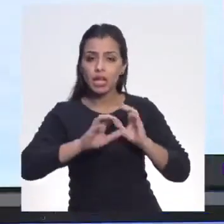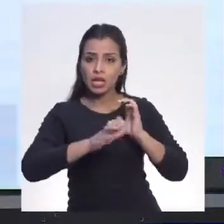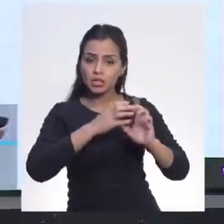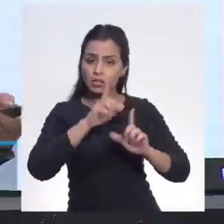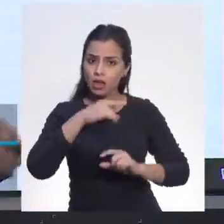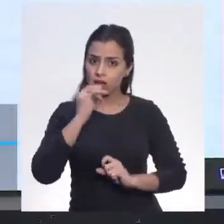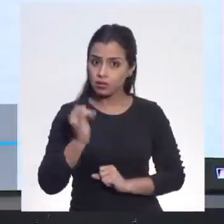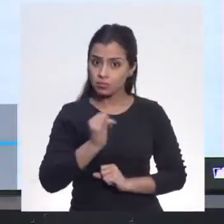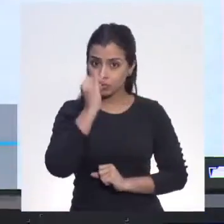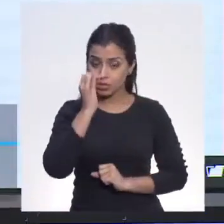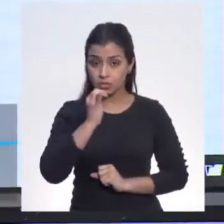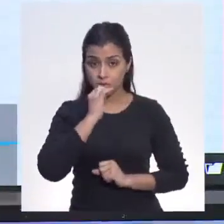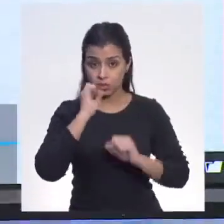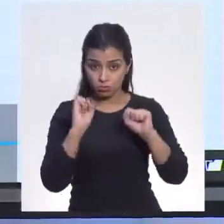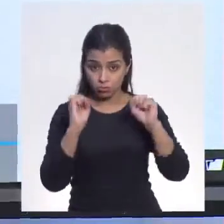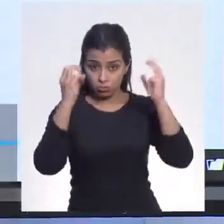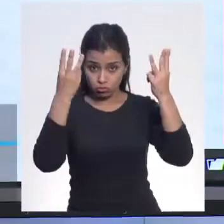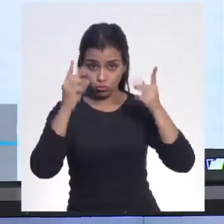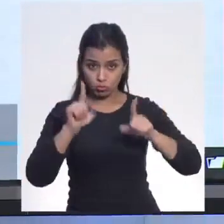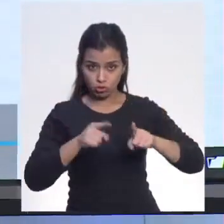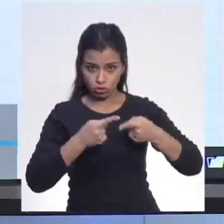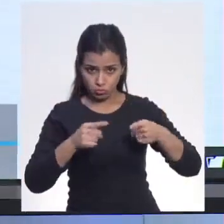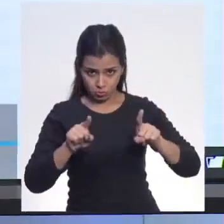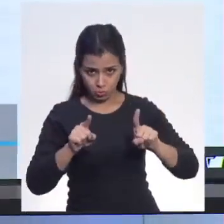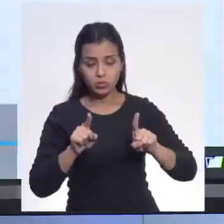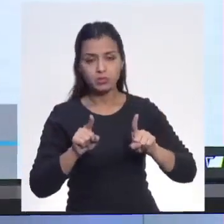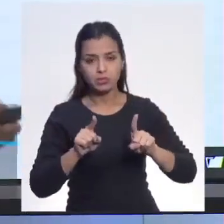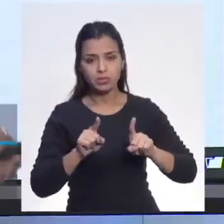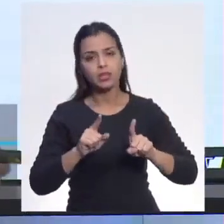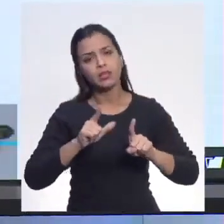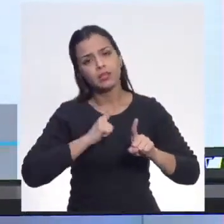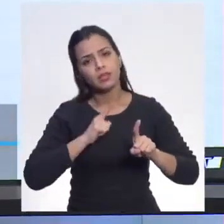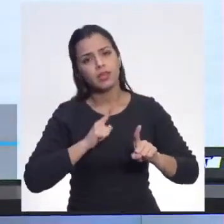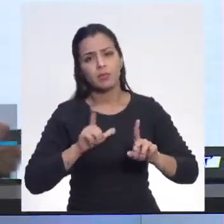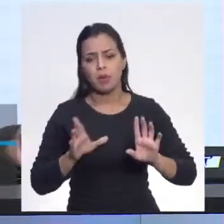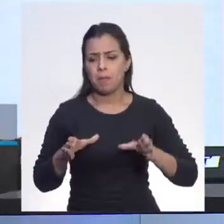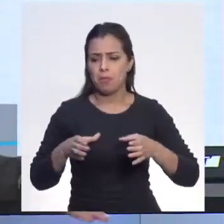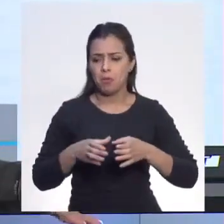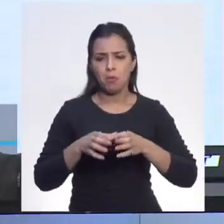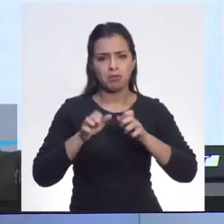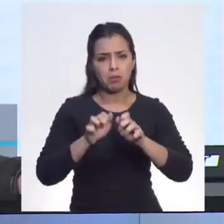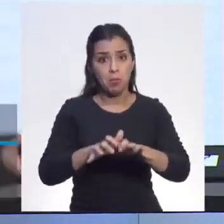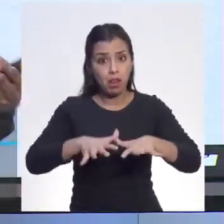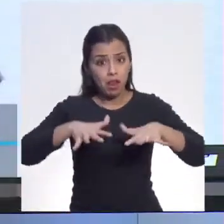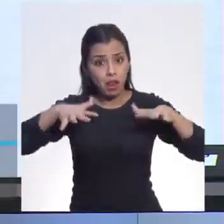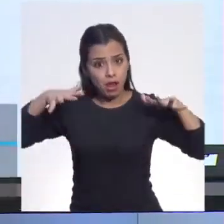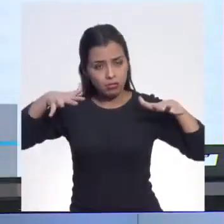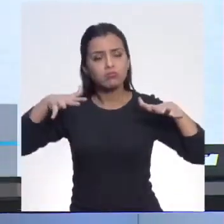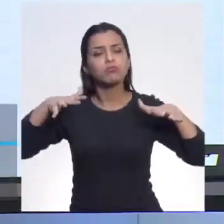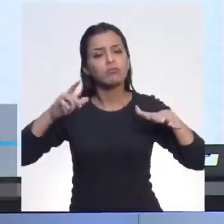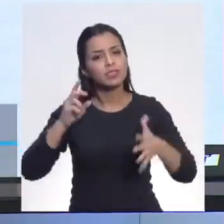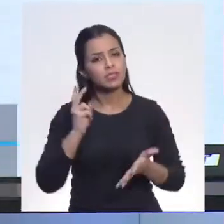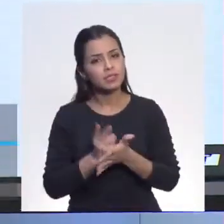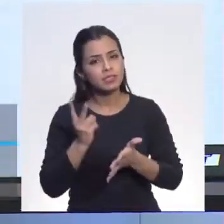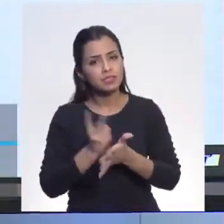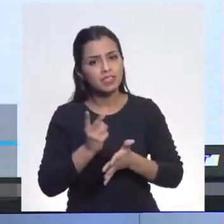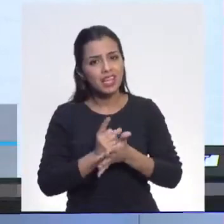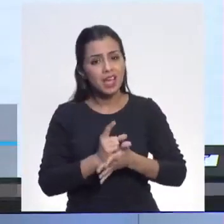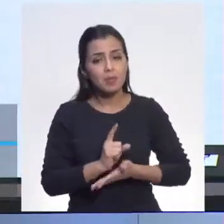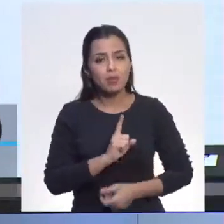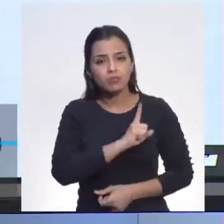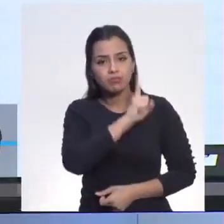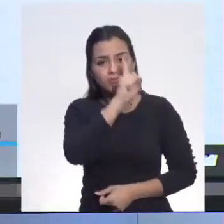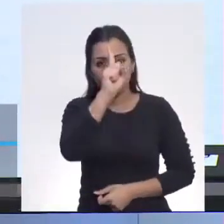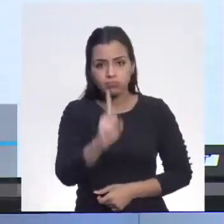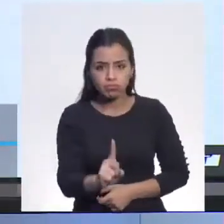Geralmente, quando você vai num show de música, né, mesmo que tenha uma banda enorme, até mesmo uma orquestra sinfônica lá atrás, é sempre o solista, né,